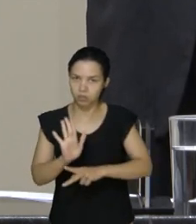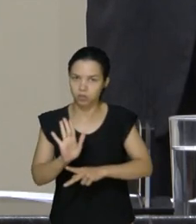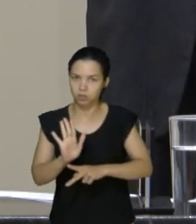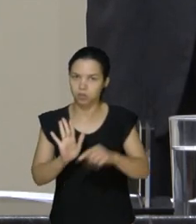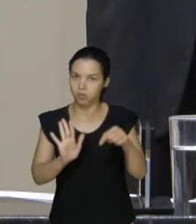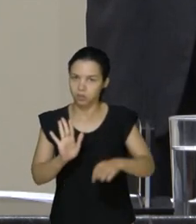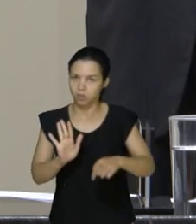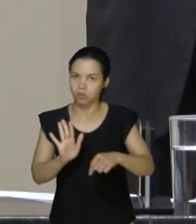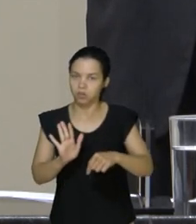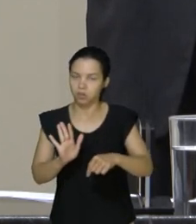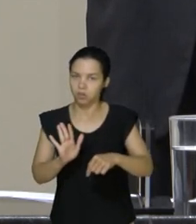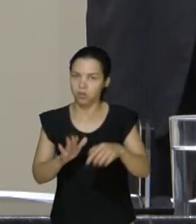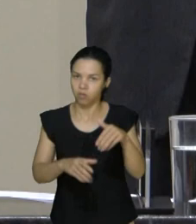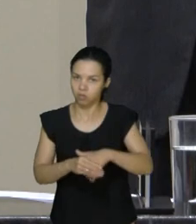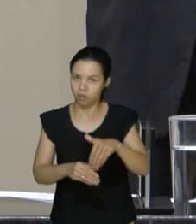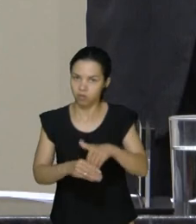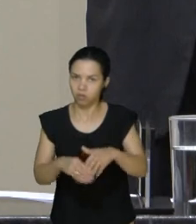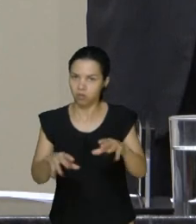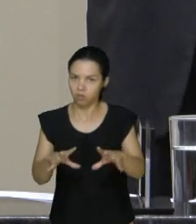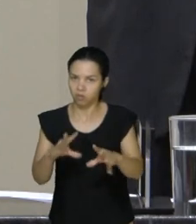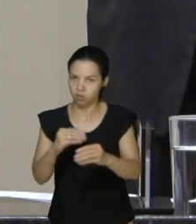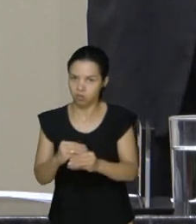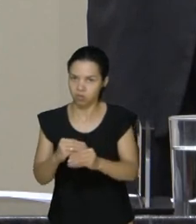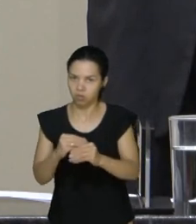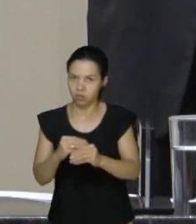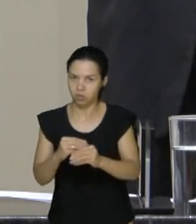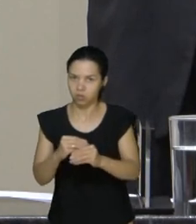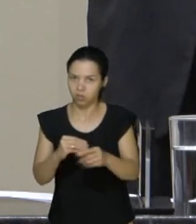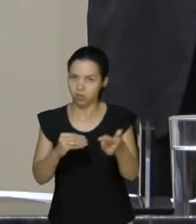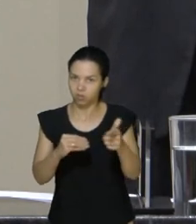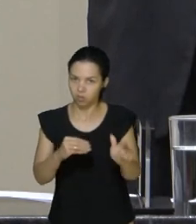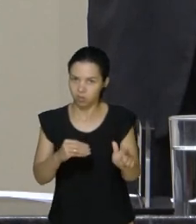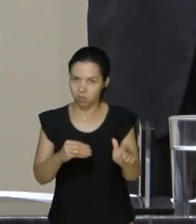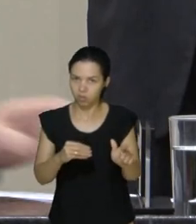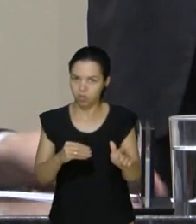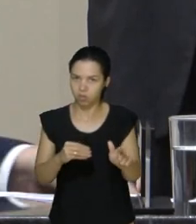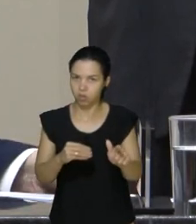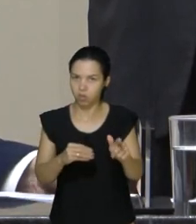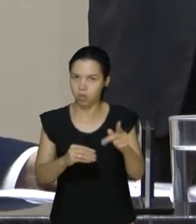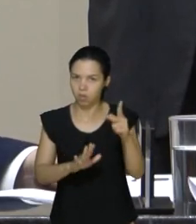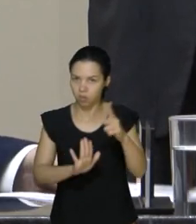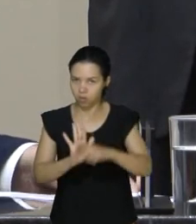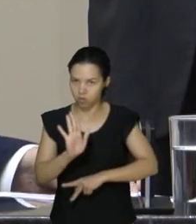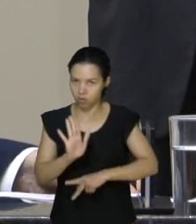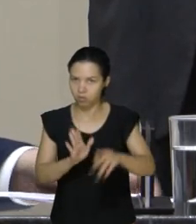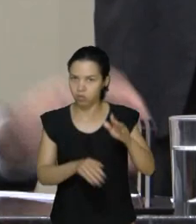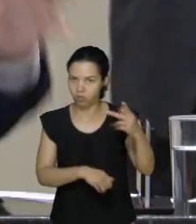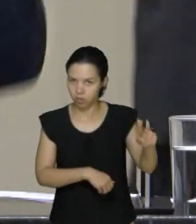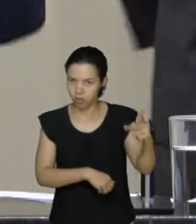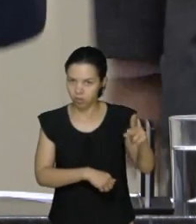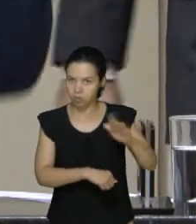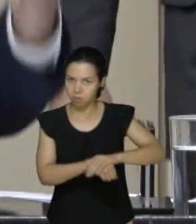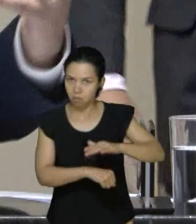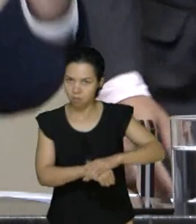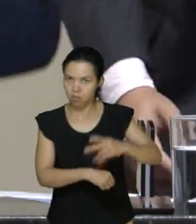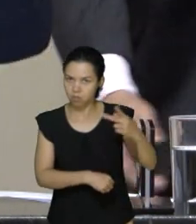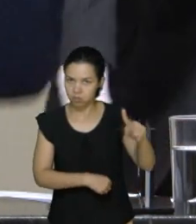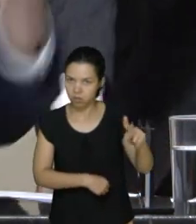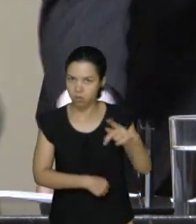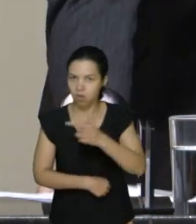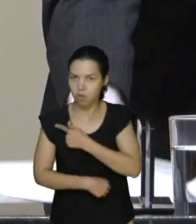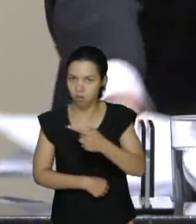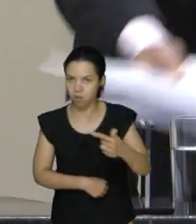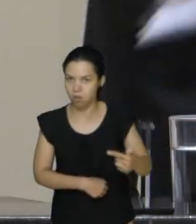a emenda foi do outro, né? O projeto deles foi de autoria do governo, só para esclarecer, porque Vossa Excelência